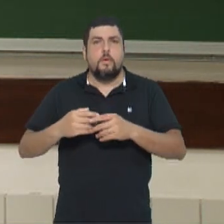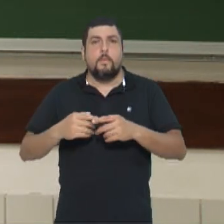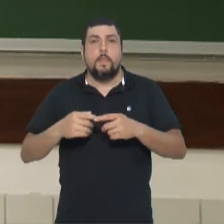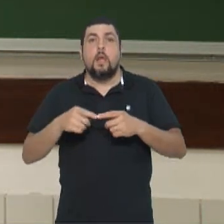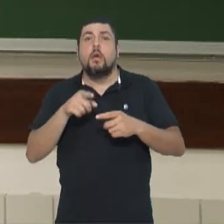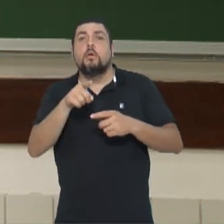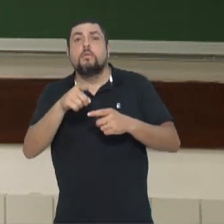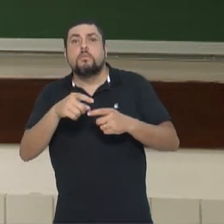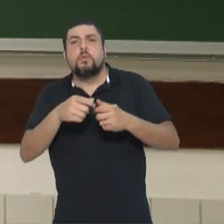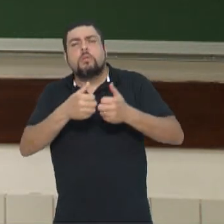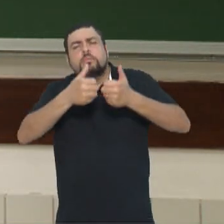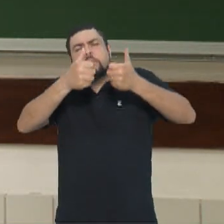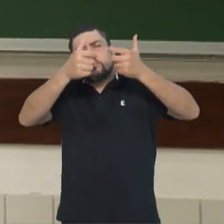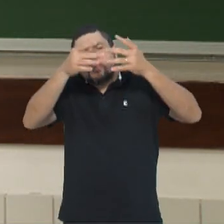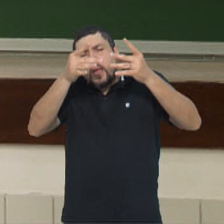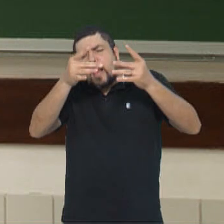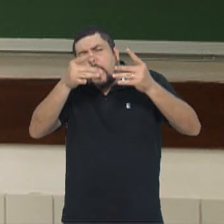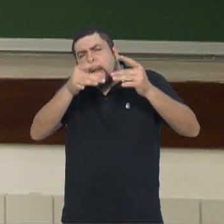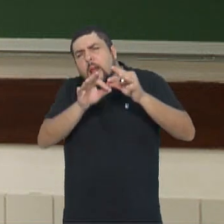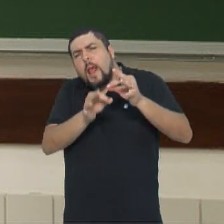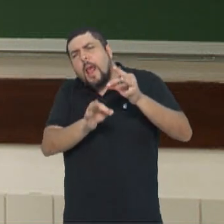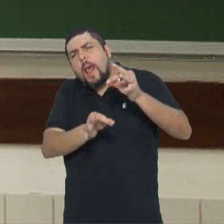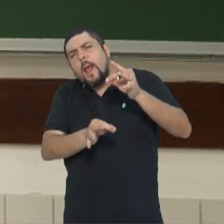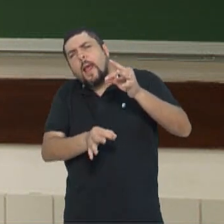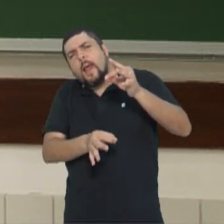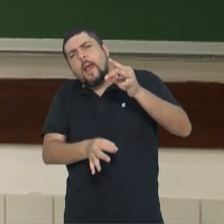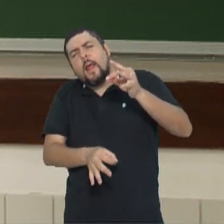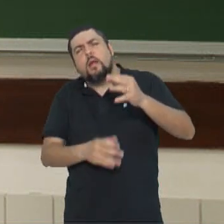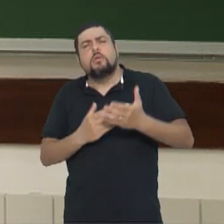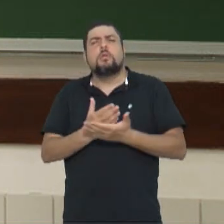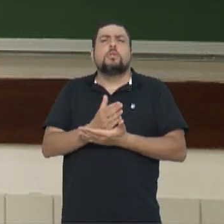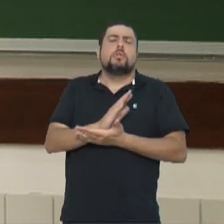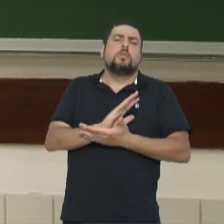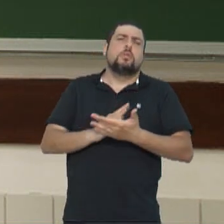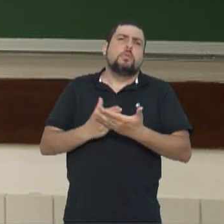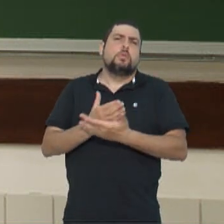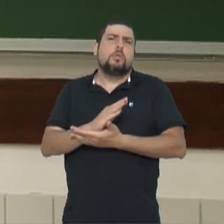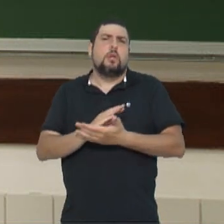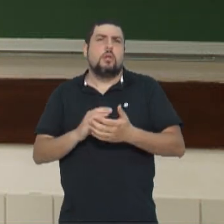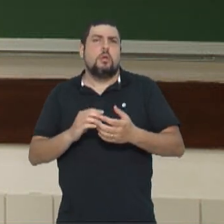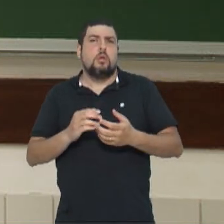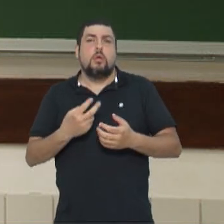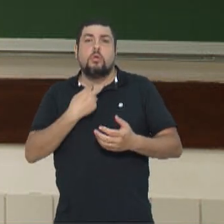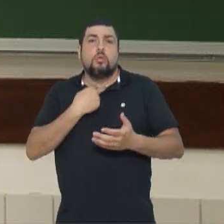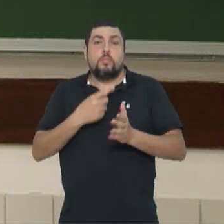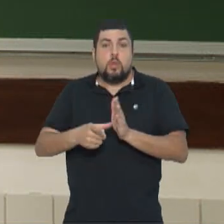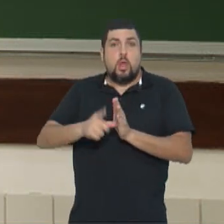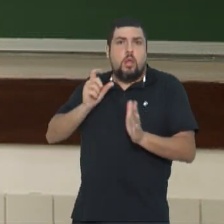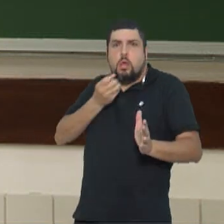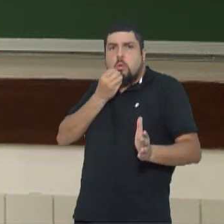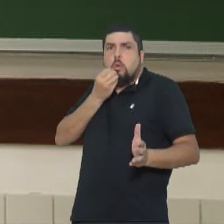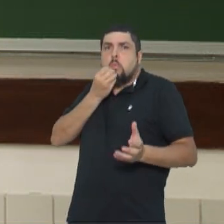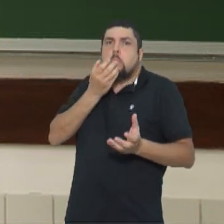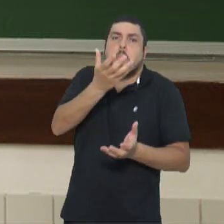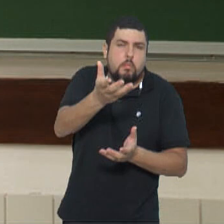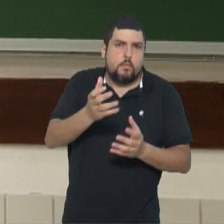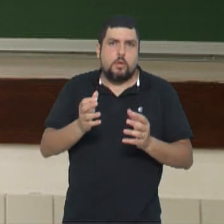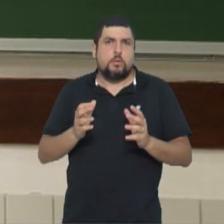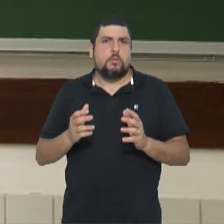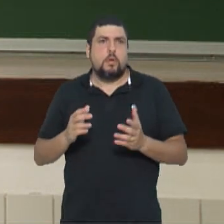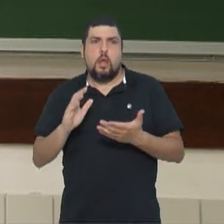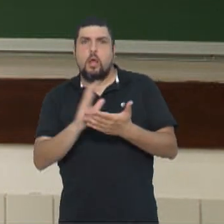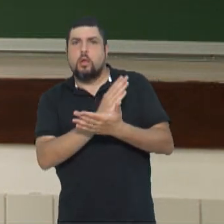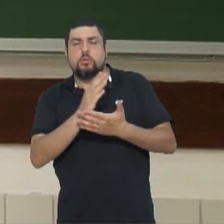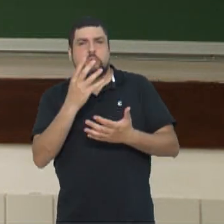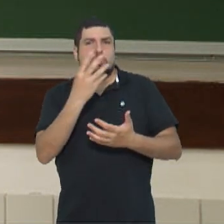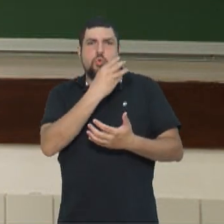porque senão fica chato, né? Tua resenha vai dar spoiler, daí também pode ser, não pode agradar e pode não agradar, né? Aí alguns